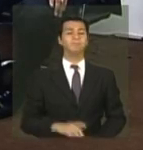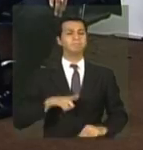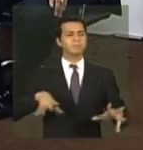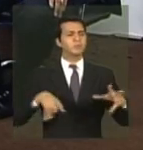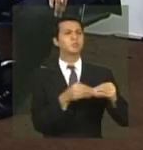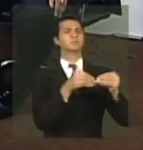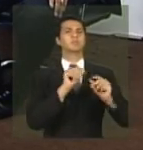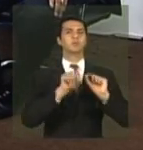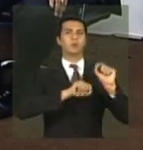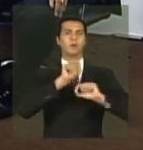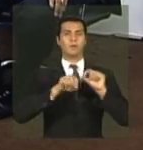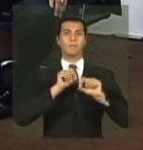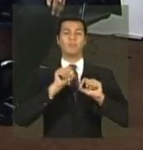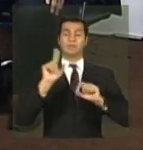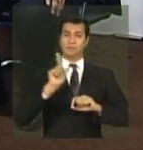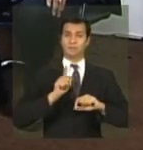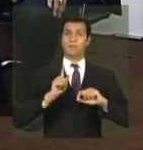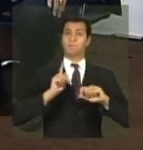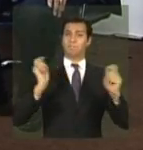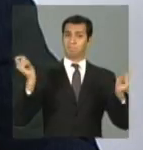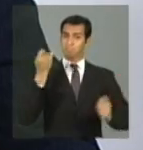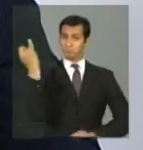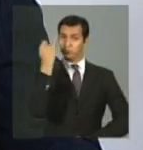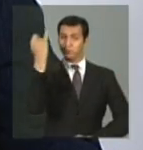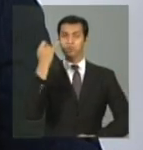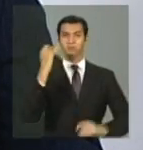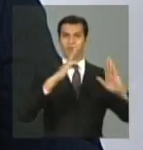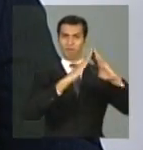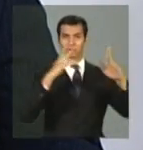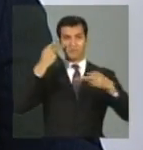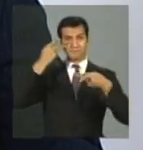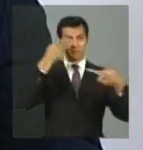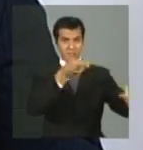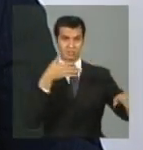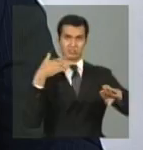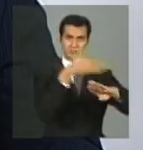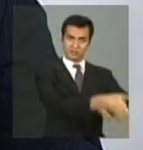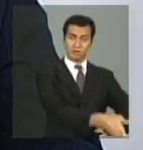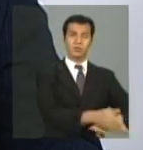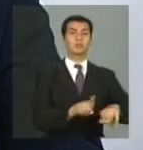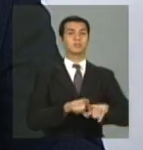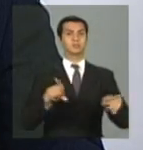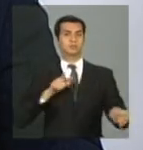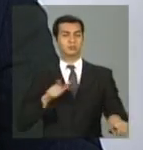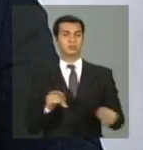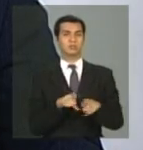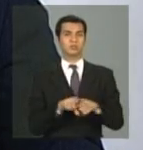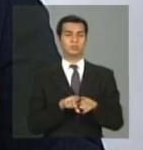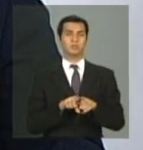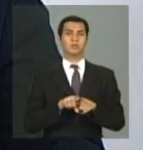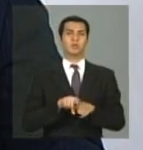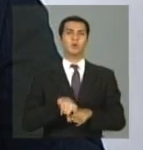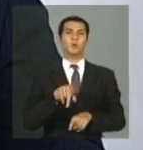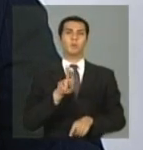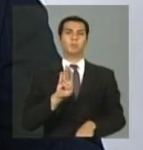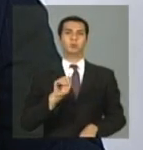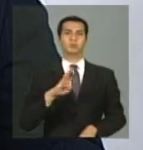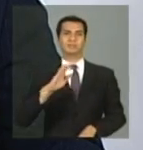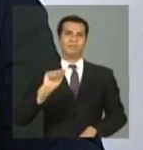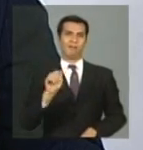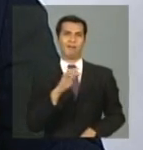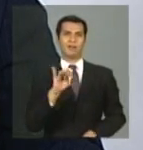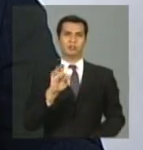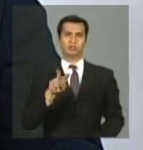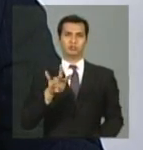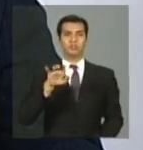Além da visita a domicílios, há diversas outras formas que estão inseridas na questão do busca ativa que a Socorro